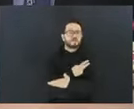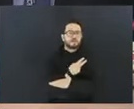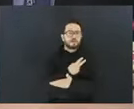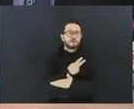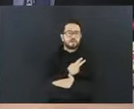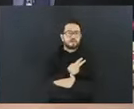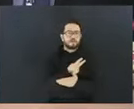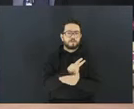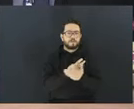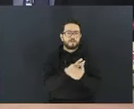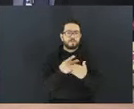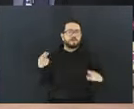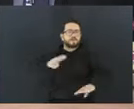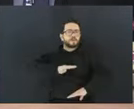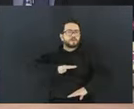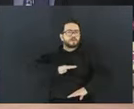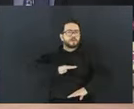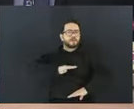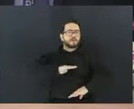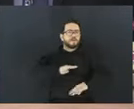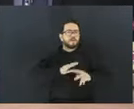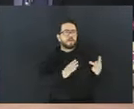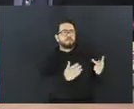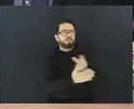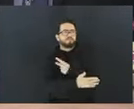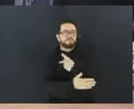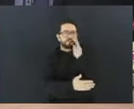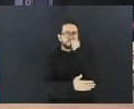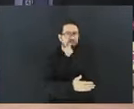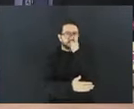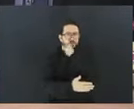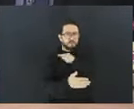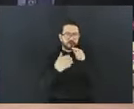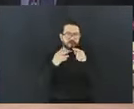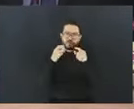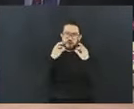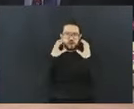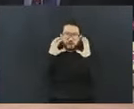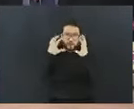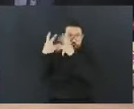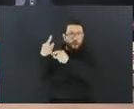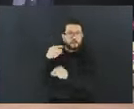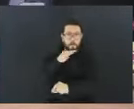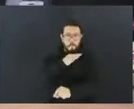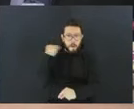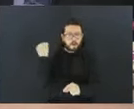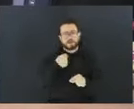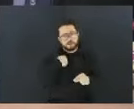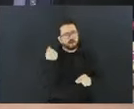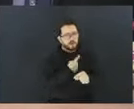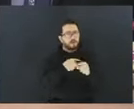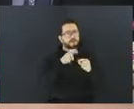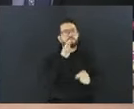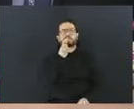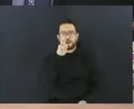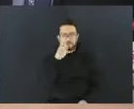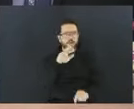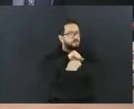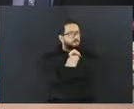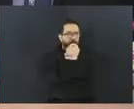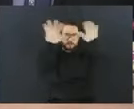situação que cause um impacto que não tenha sido esclarecido e que não tenha sido visto pela justiça. O senhor deve ter conhecimento